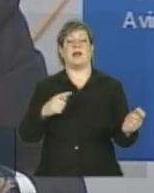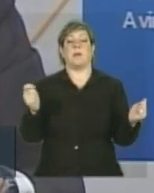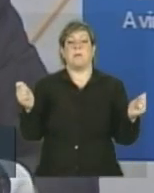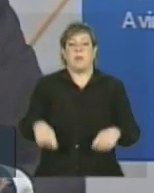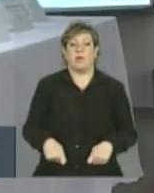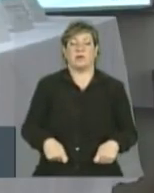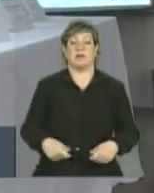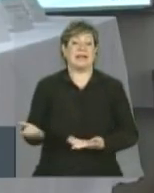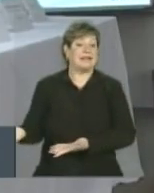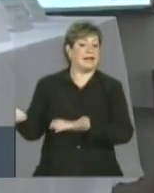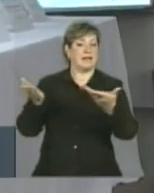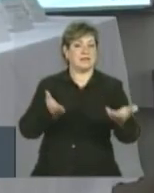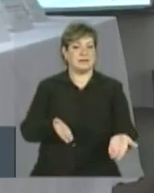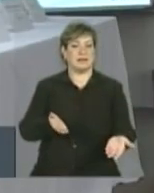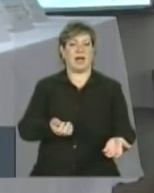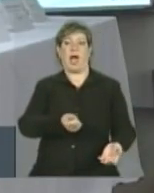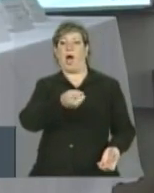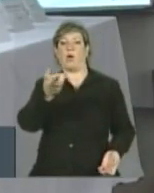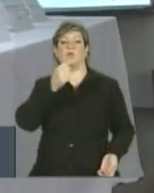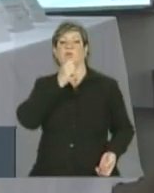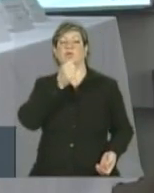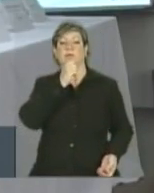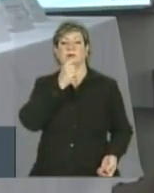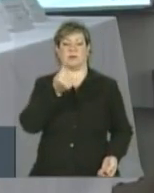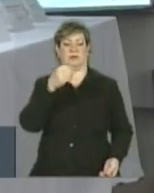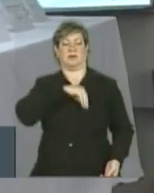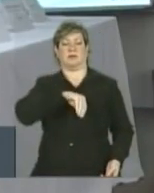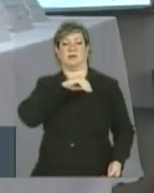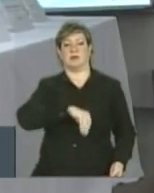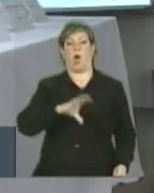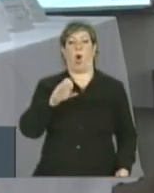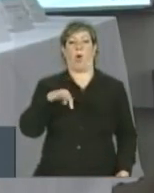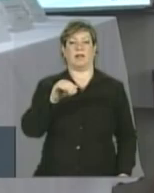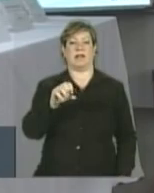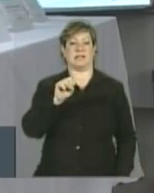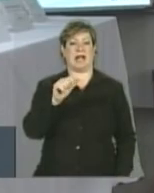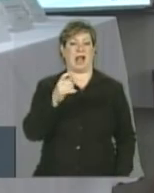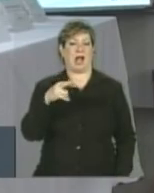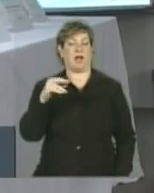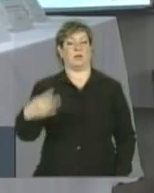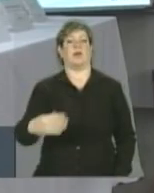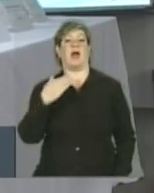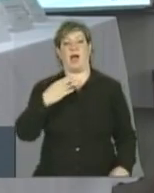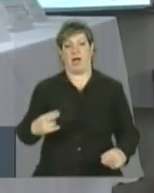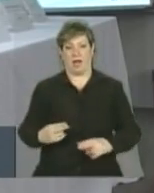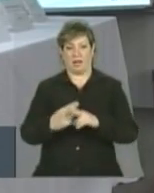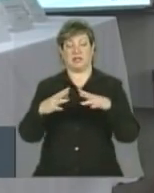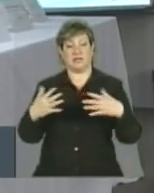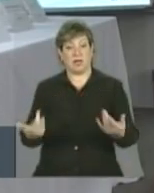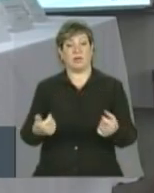que ainda não têm conta salário para a Caixa. E, portanto, estamos fazendo